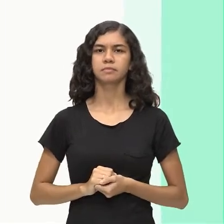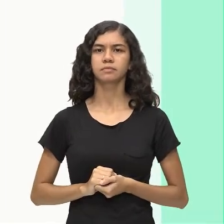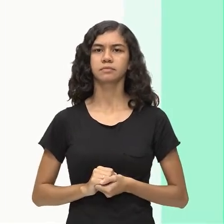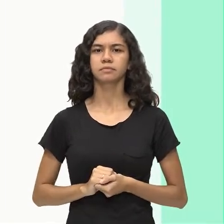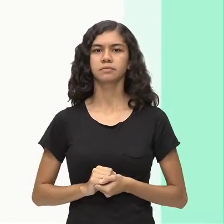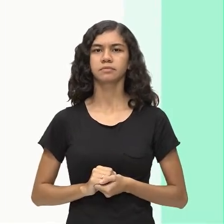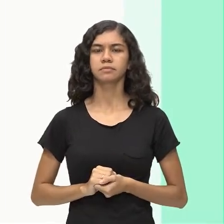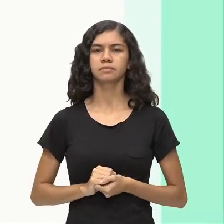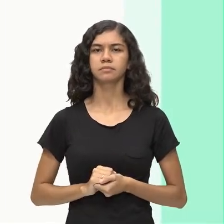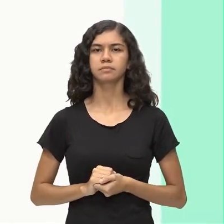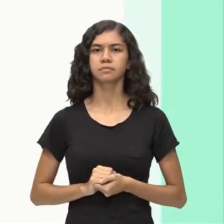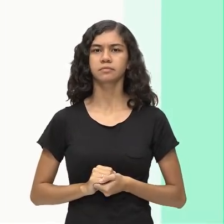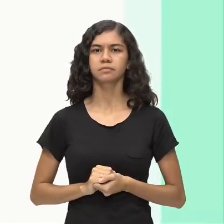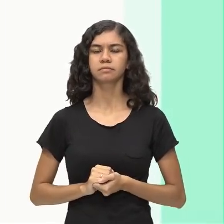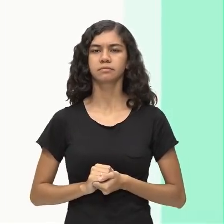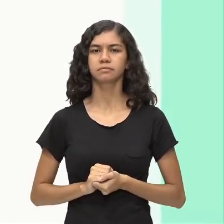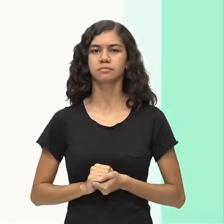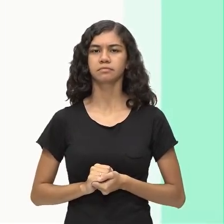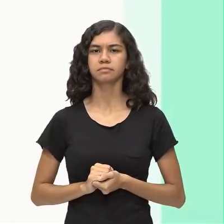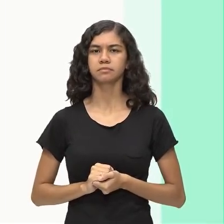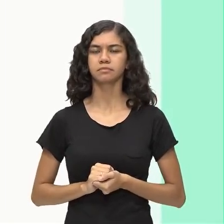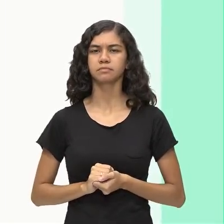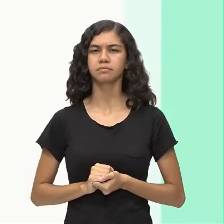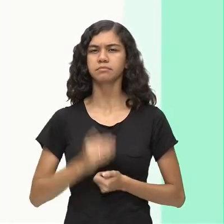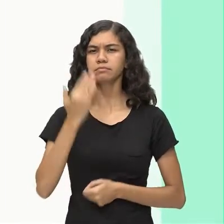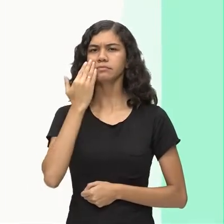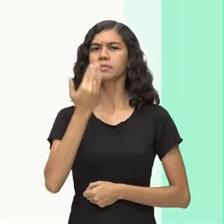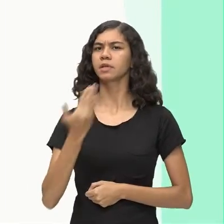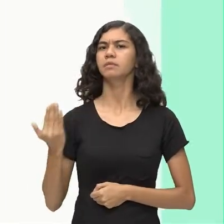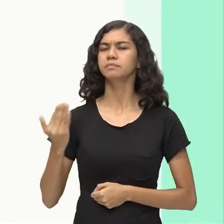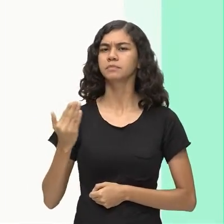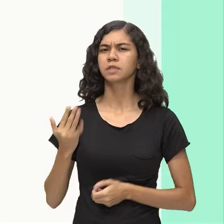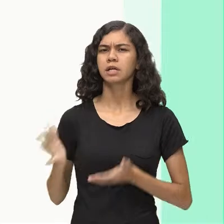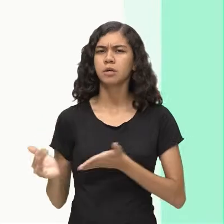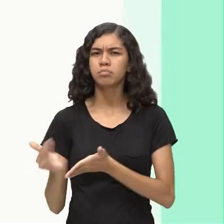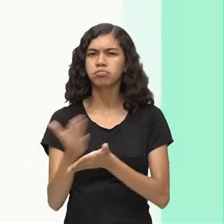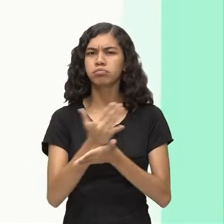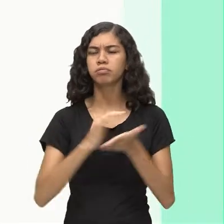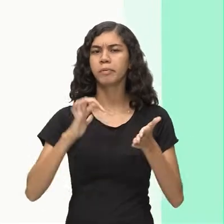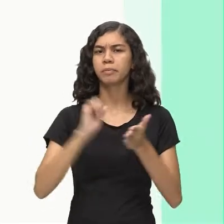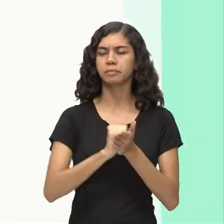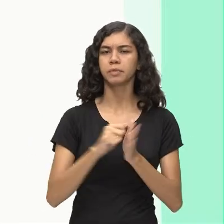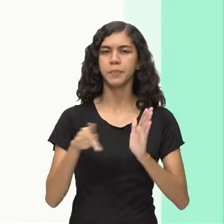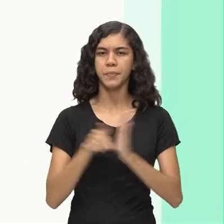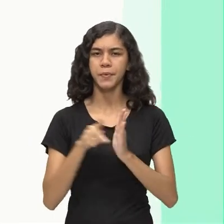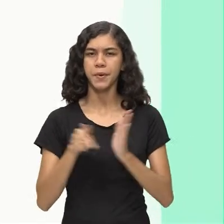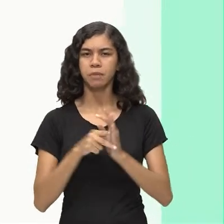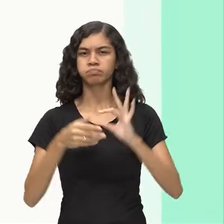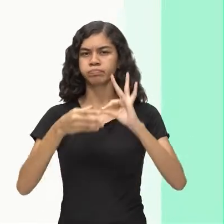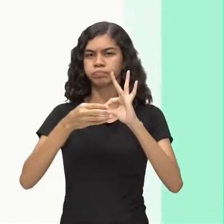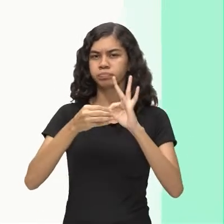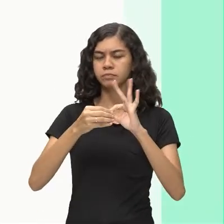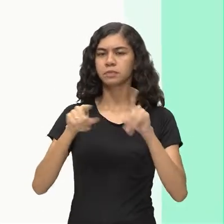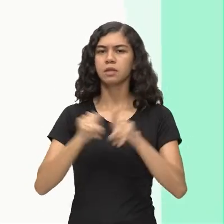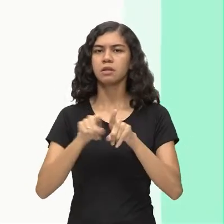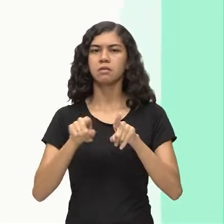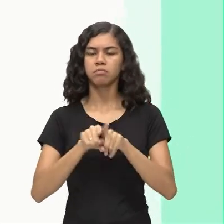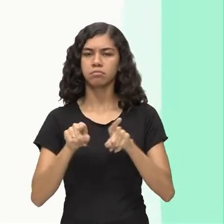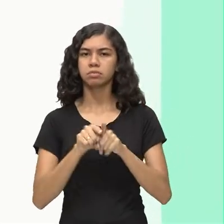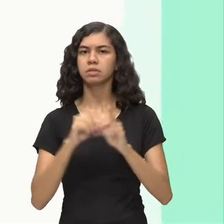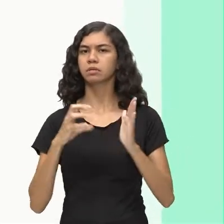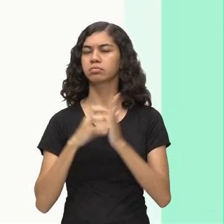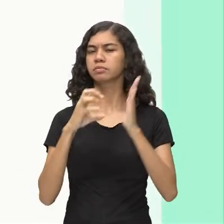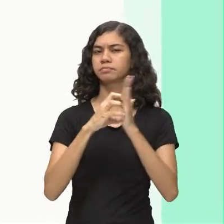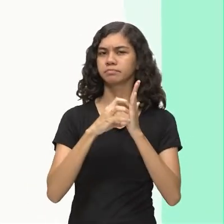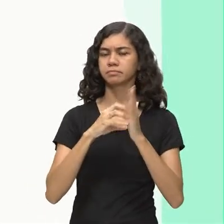Então, nós vamos observar aqui os casos registrados de HIV e AIDS. Esses dados representaram aí um